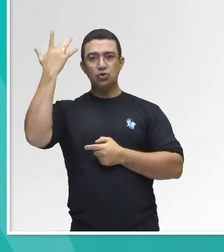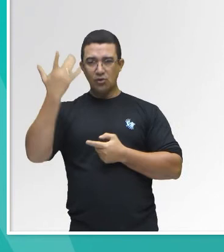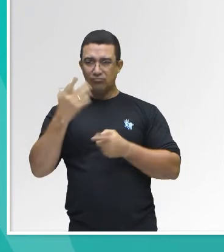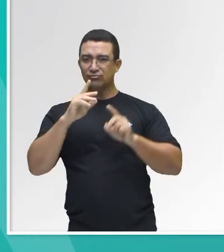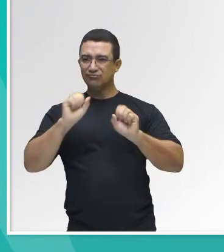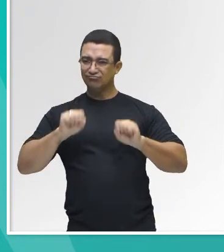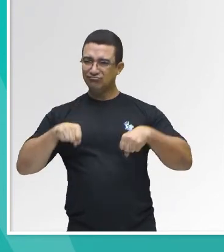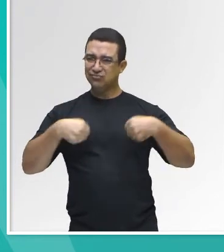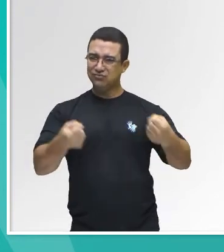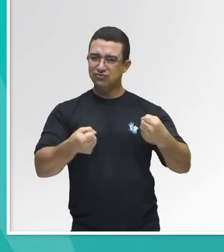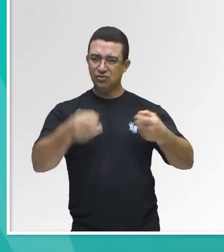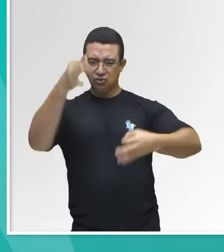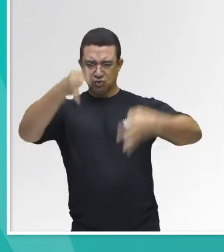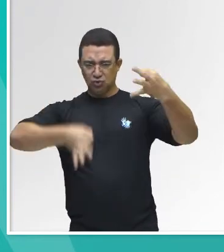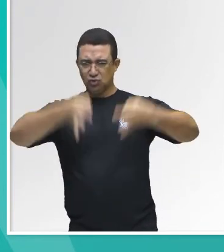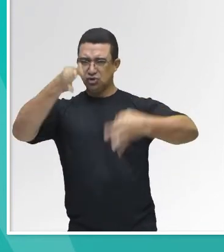utiliza